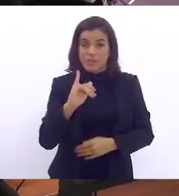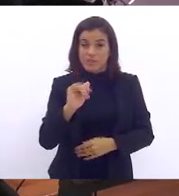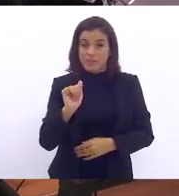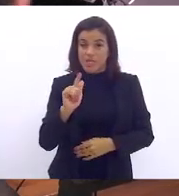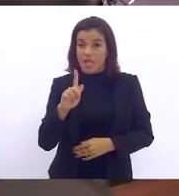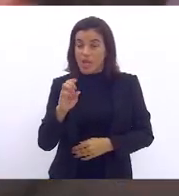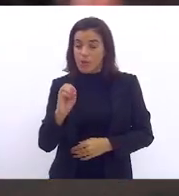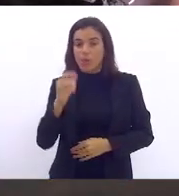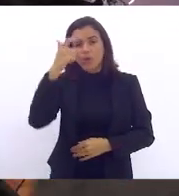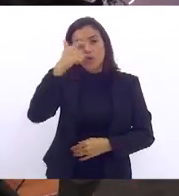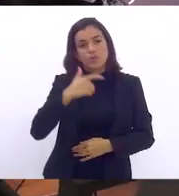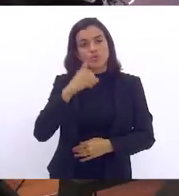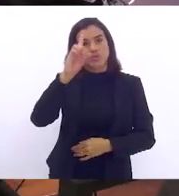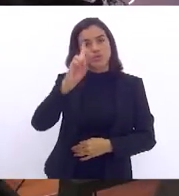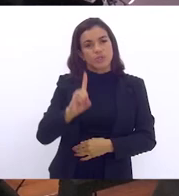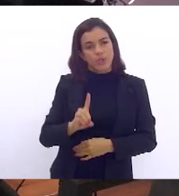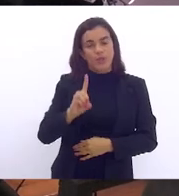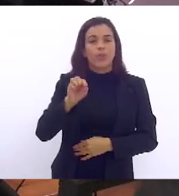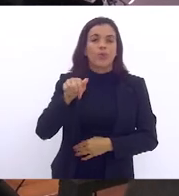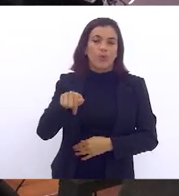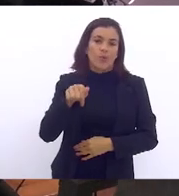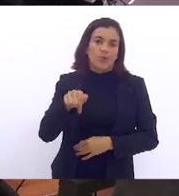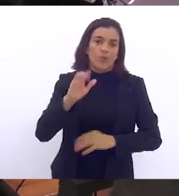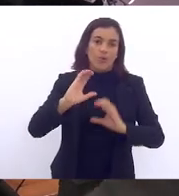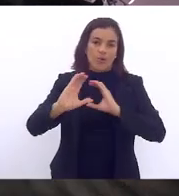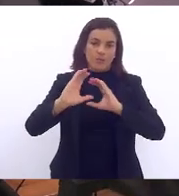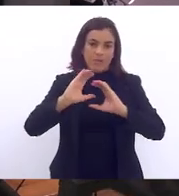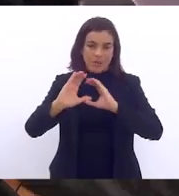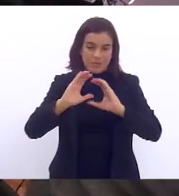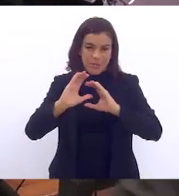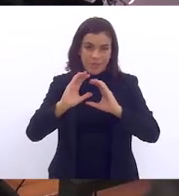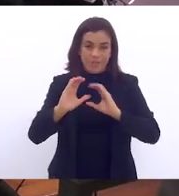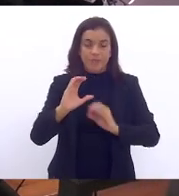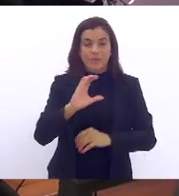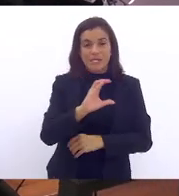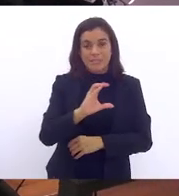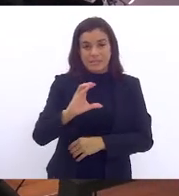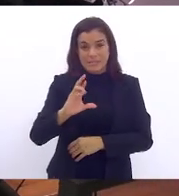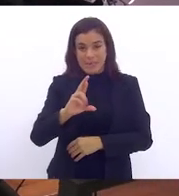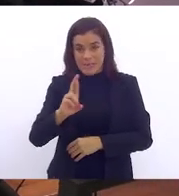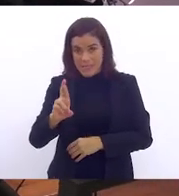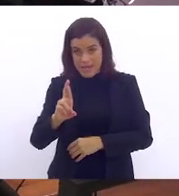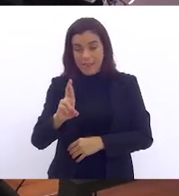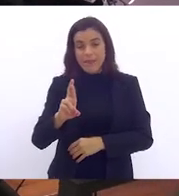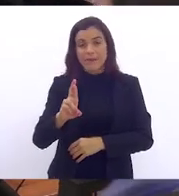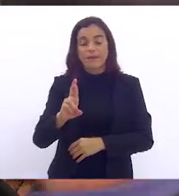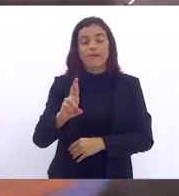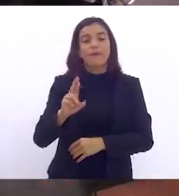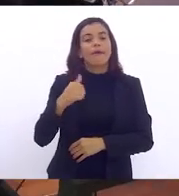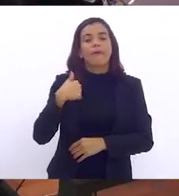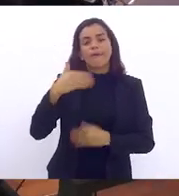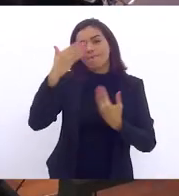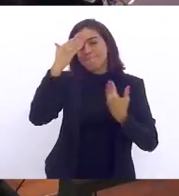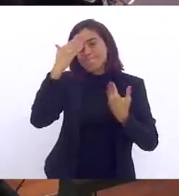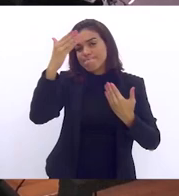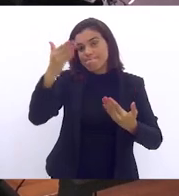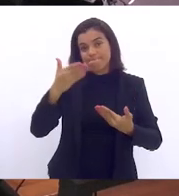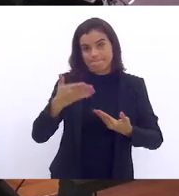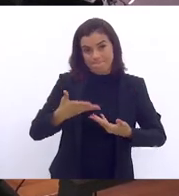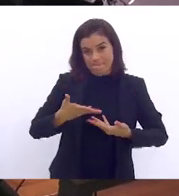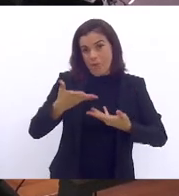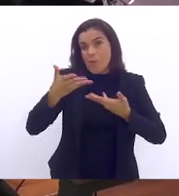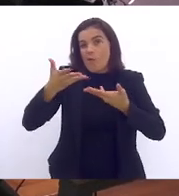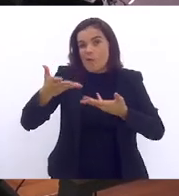de comunicação relações institucionais da CCR Rio SP em nome da CCR eu agradeço esse convite tanto que